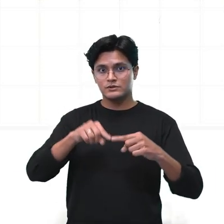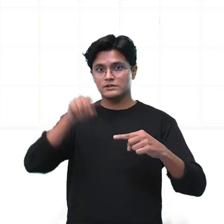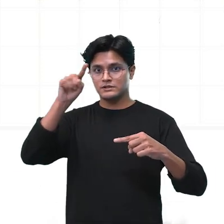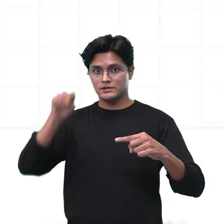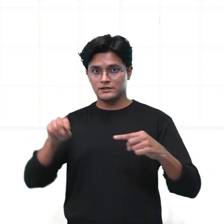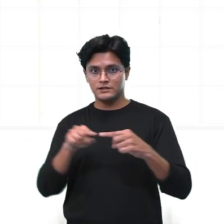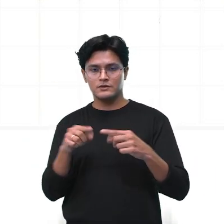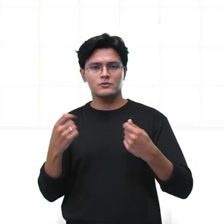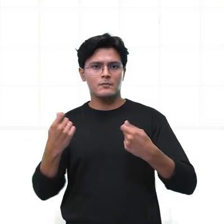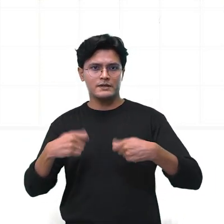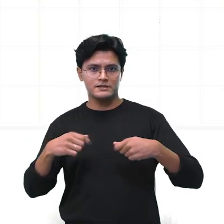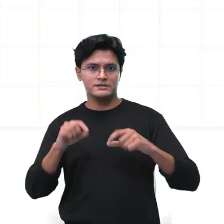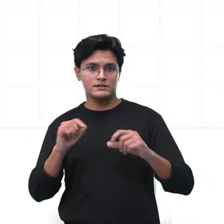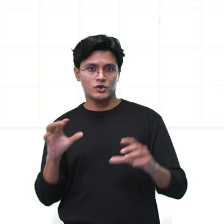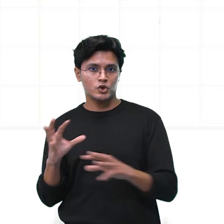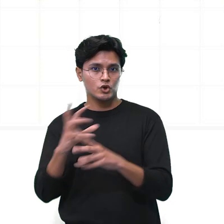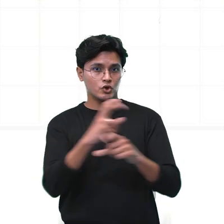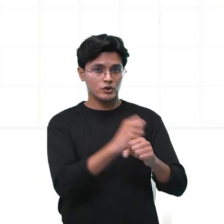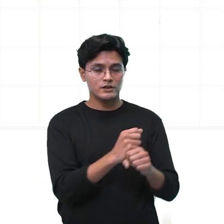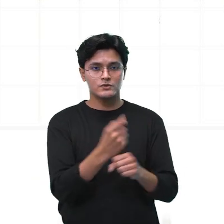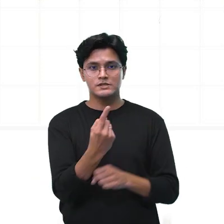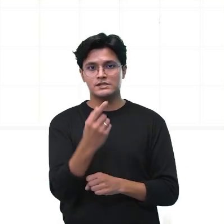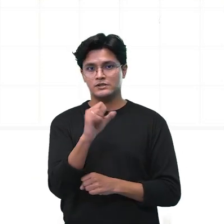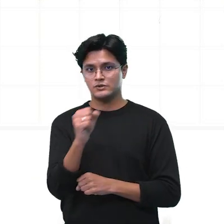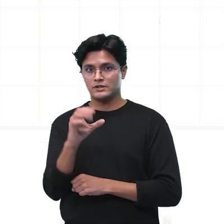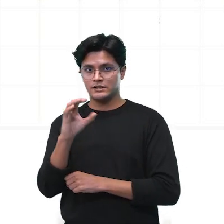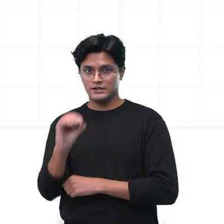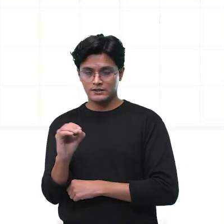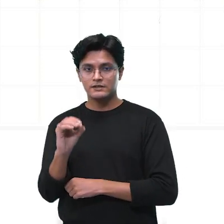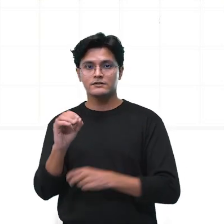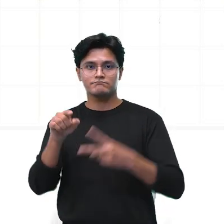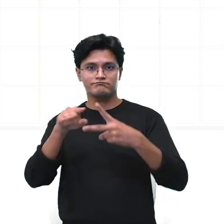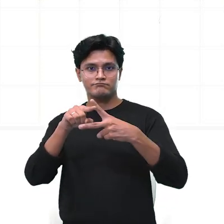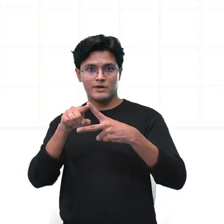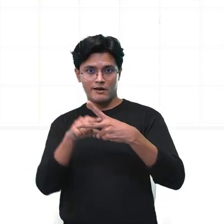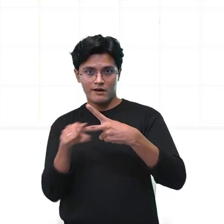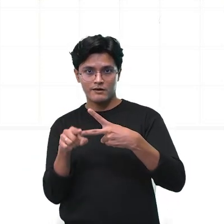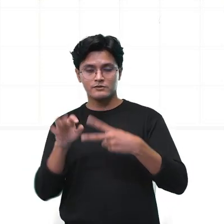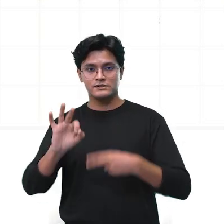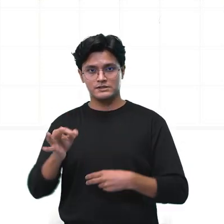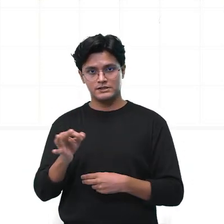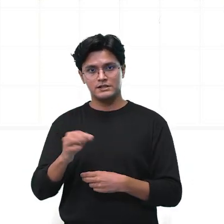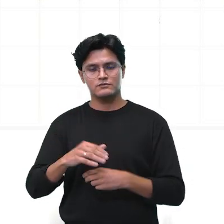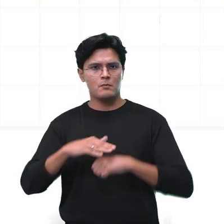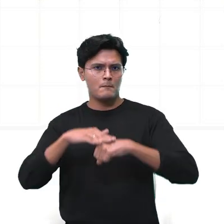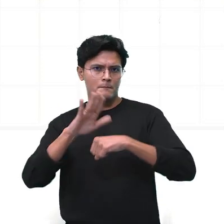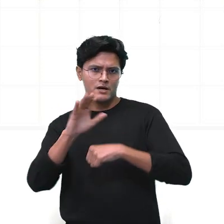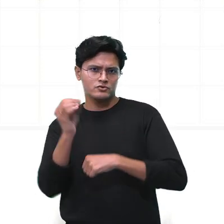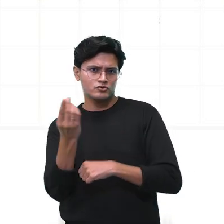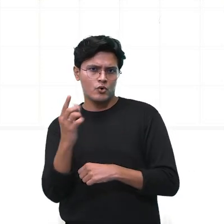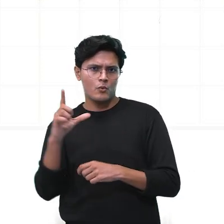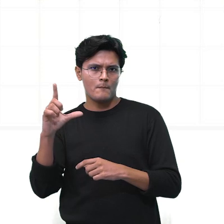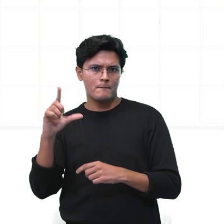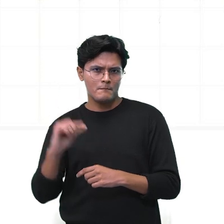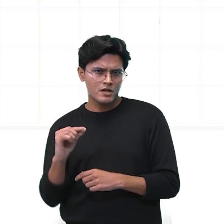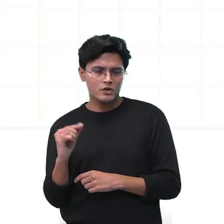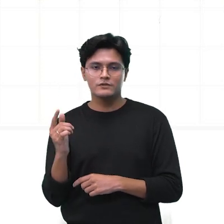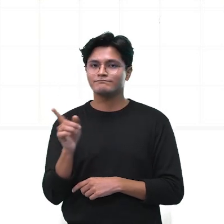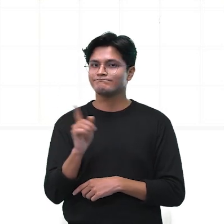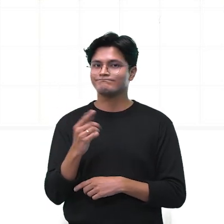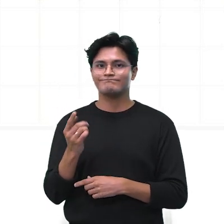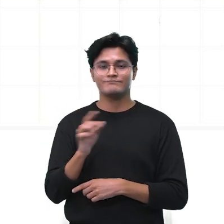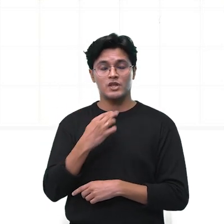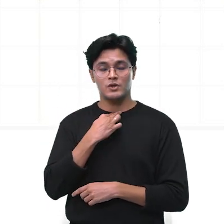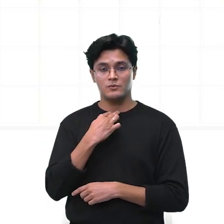que dar 180 graus, nem mais nem menos, tá bom? Então veja, quando eu somo todos